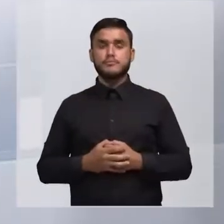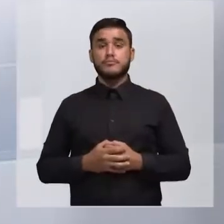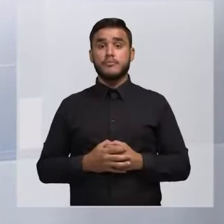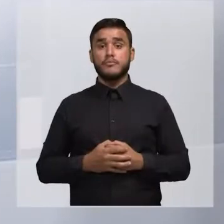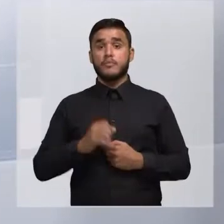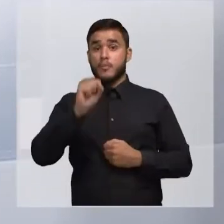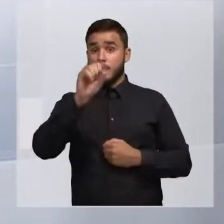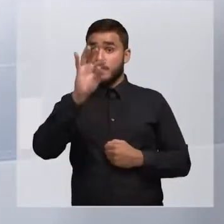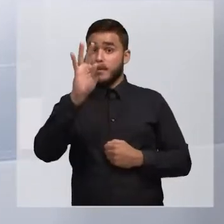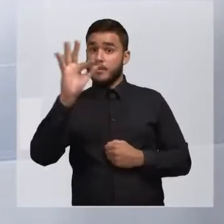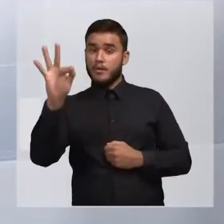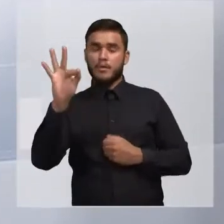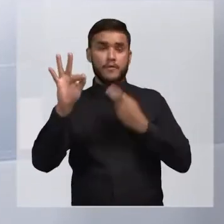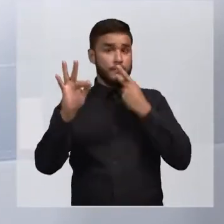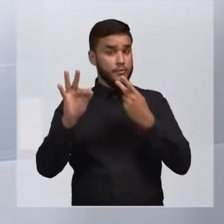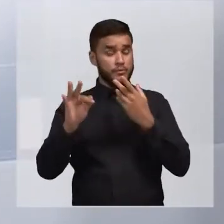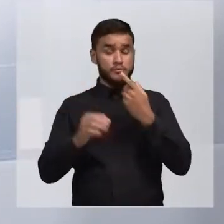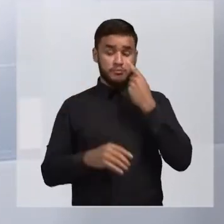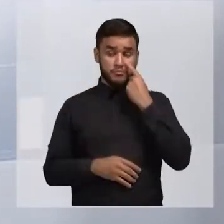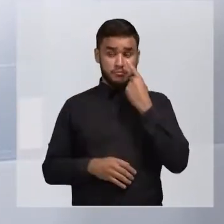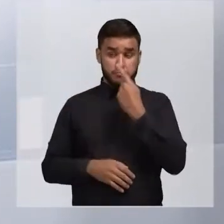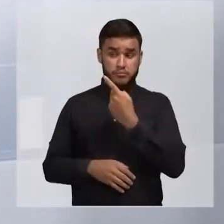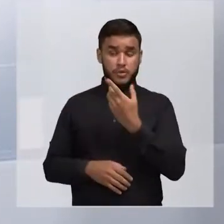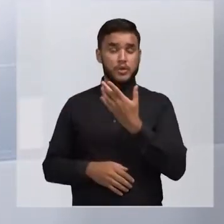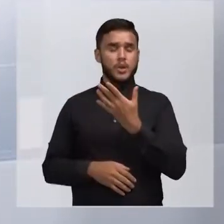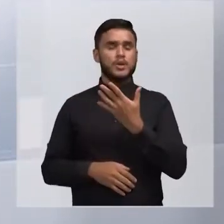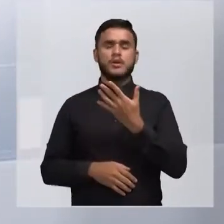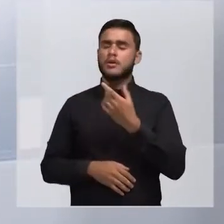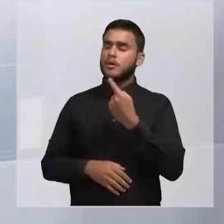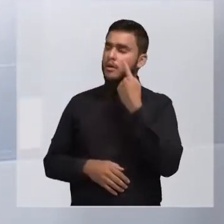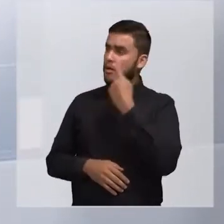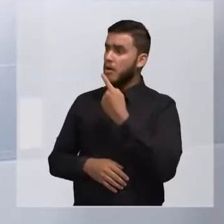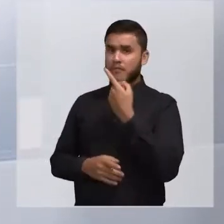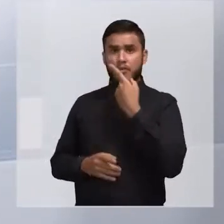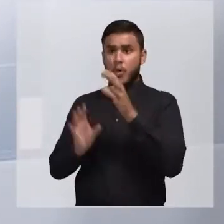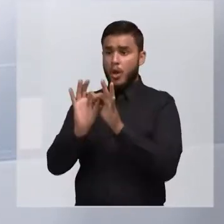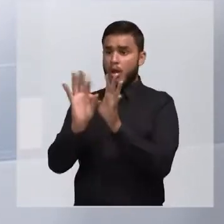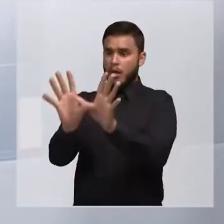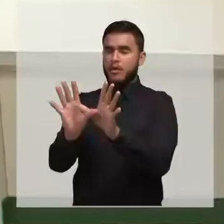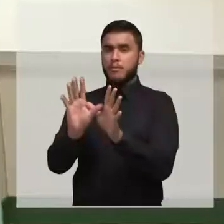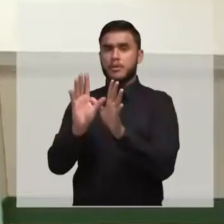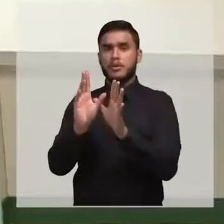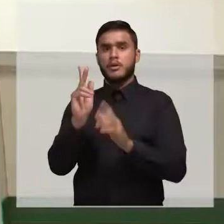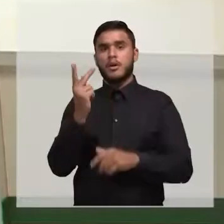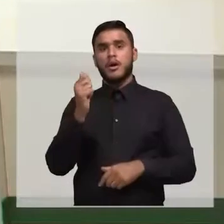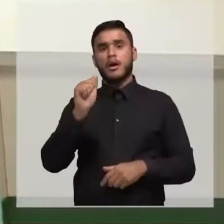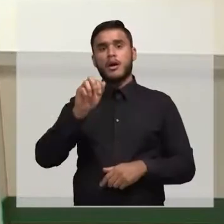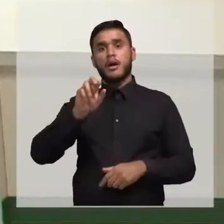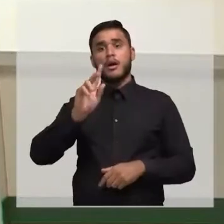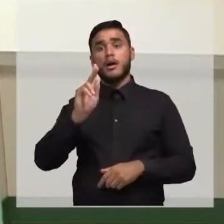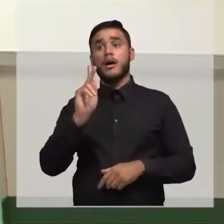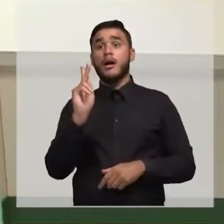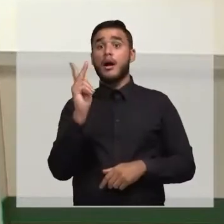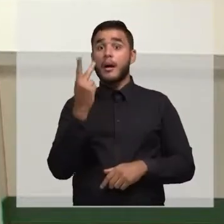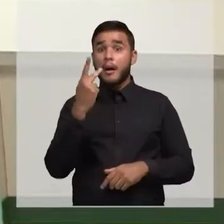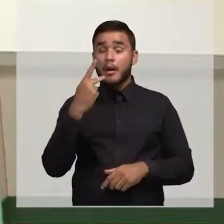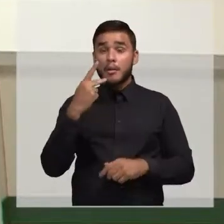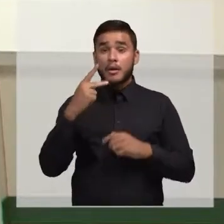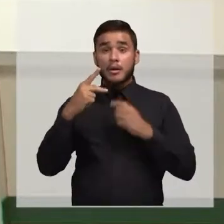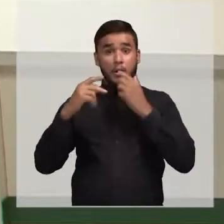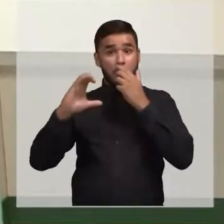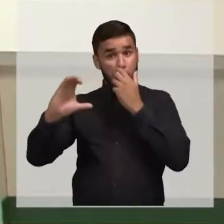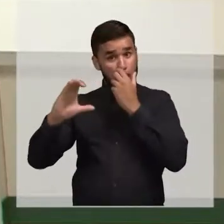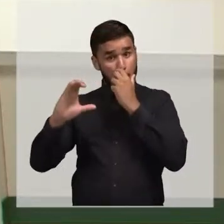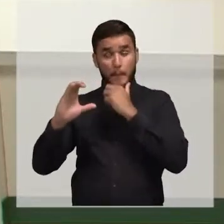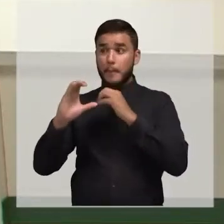Tribunal Federal negou recurso de habeas corpus? Não, todos os tribunais superiores negaram o